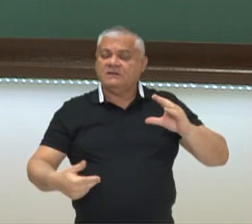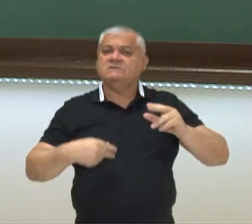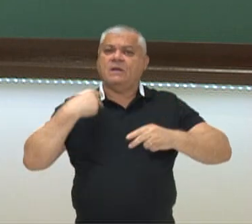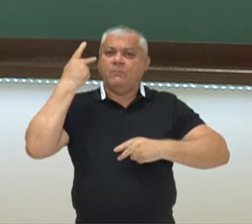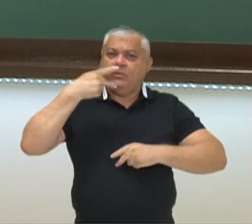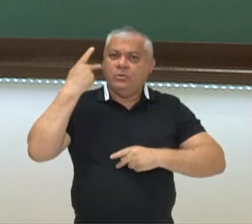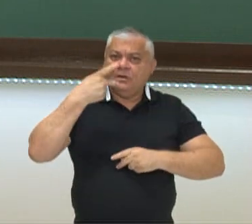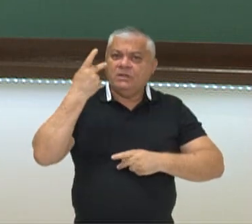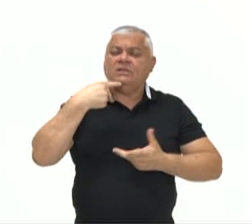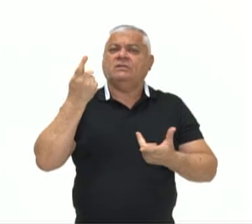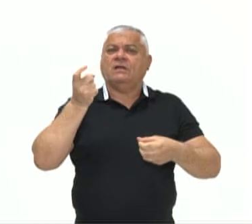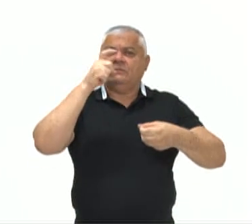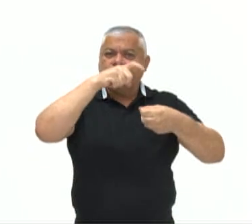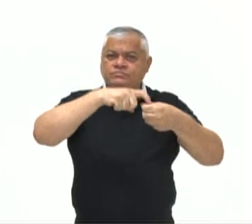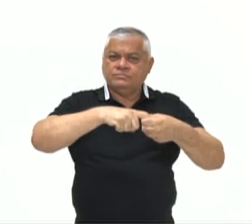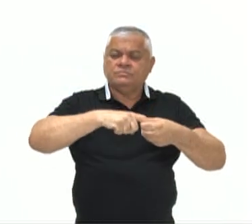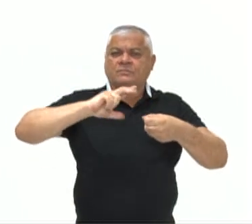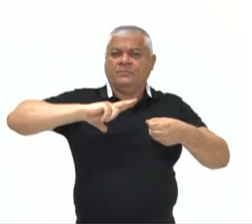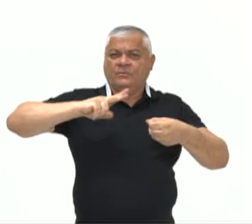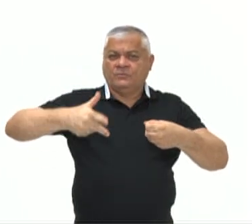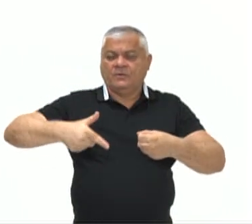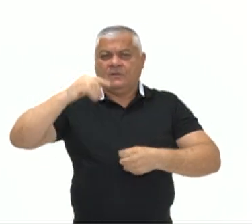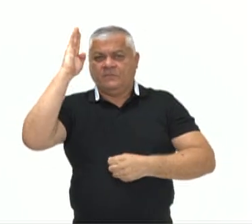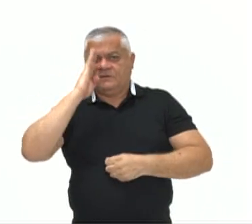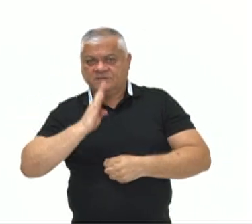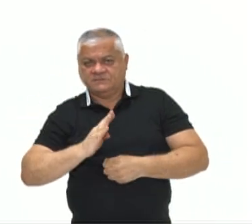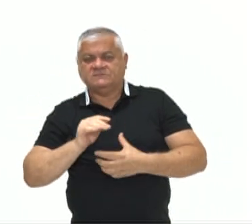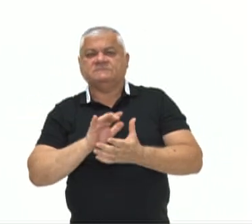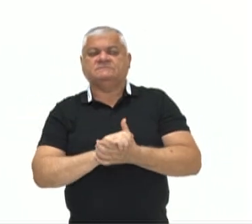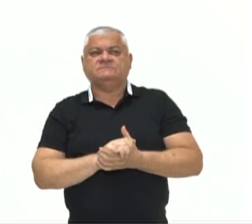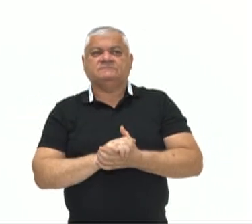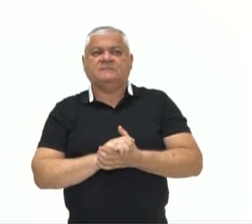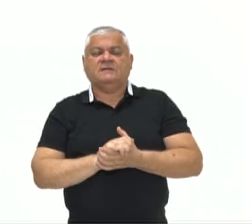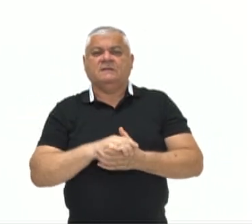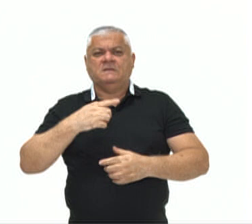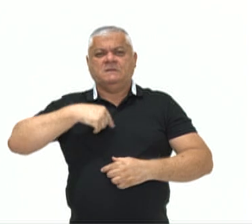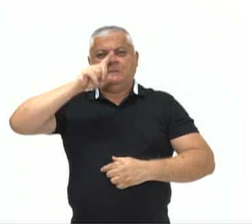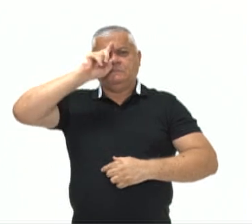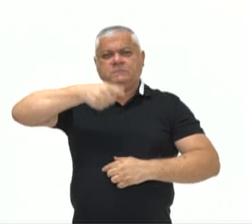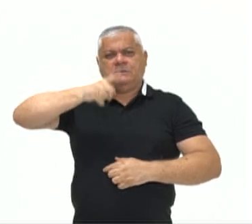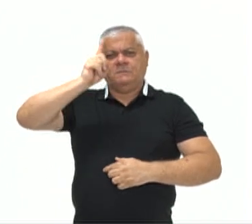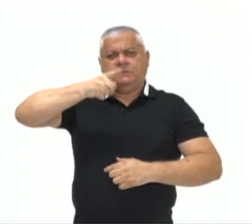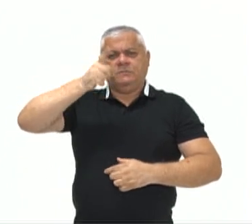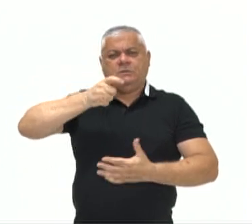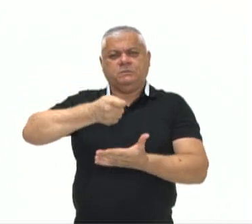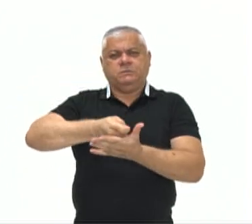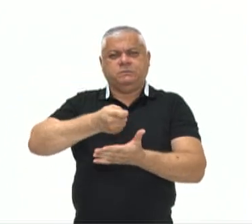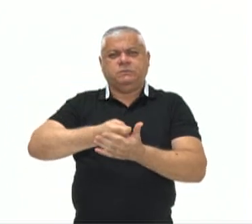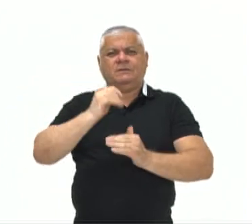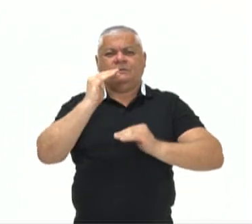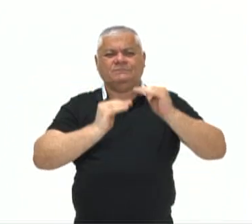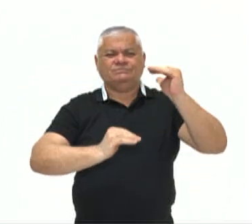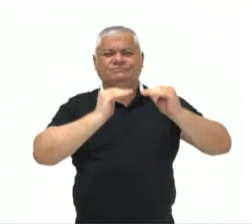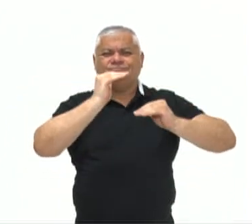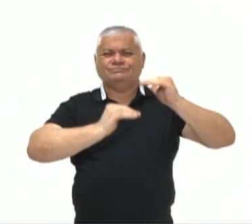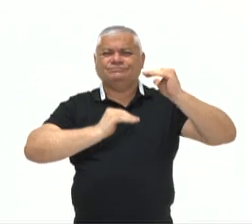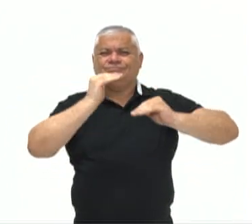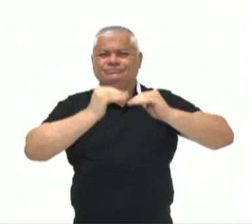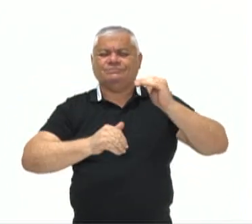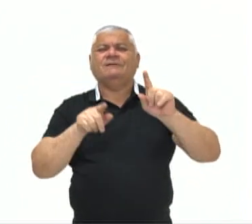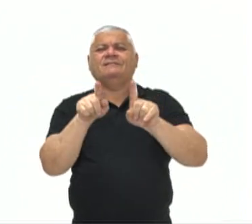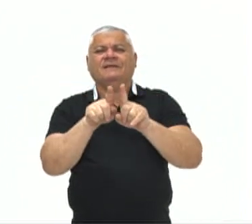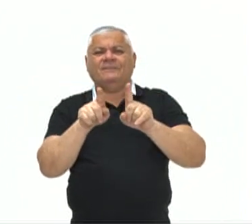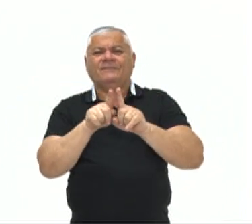políticas da colônia e do império. O autoritarismo, as desigualdades e a